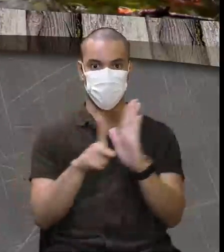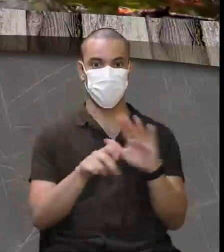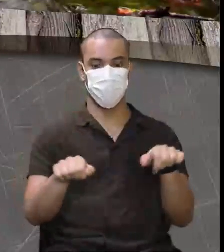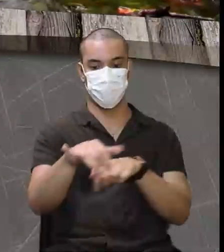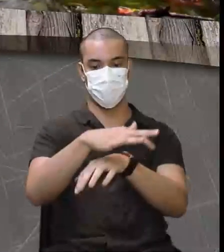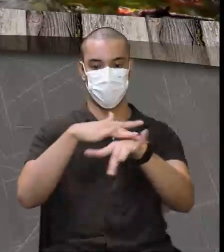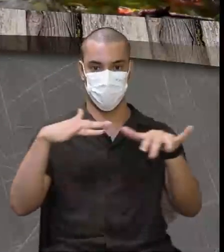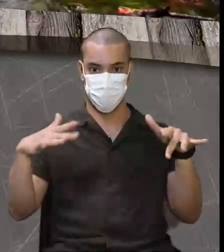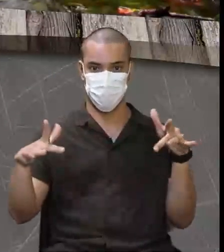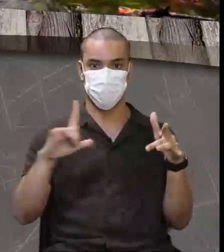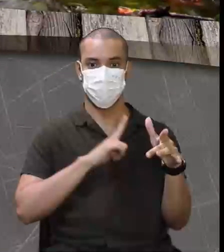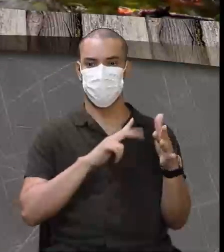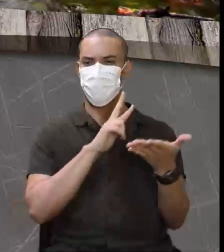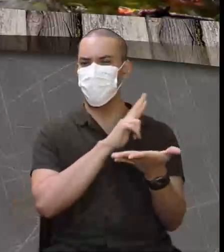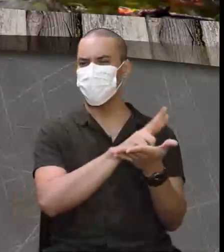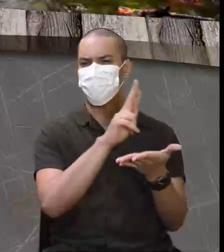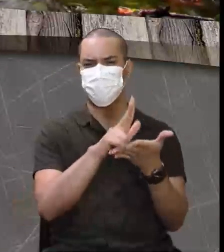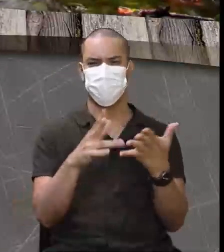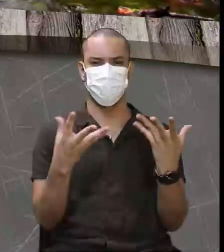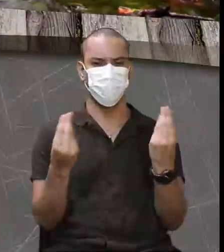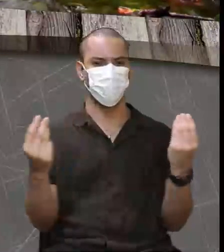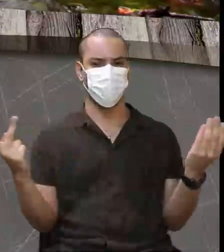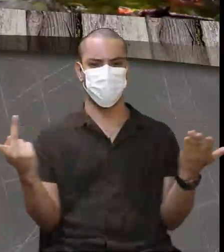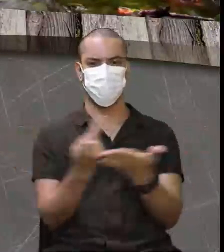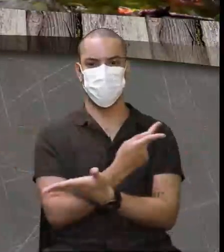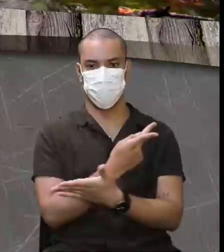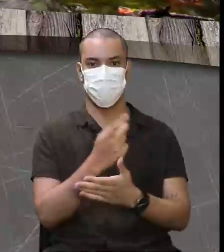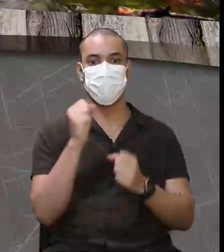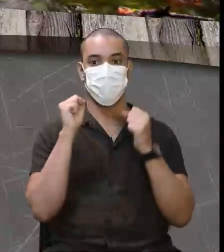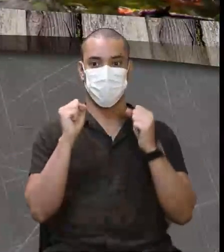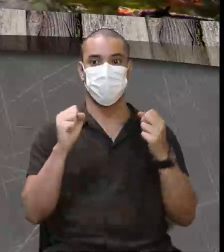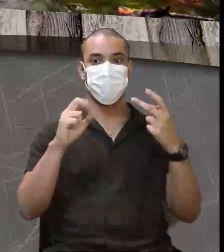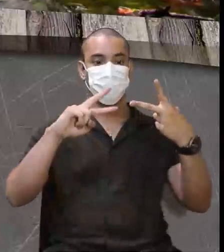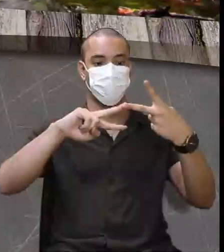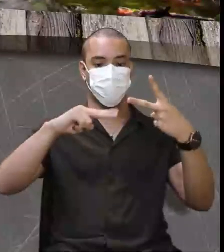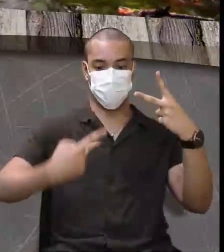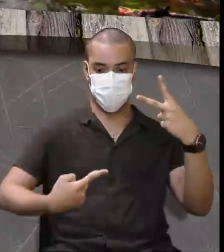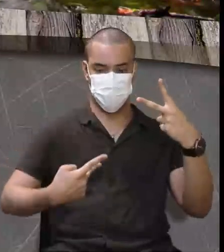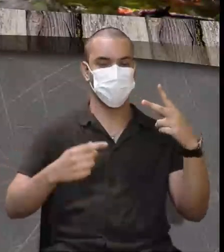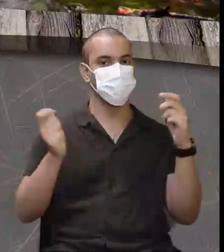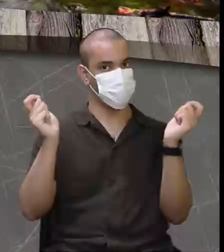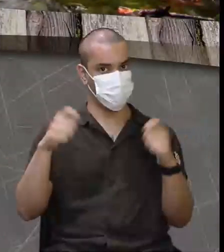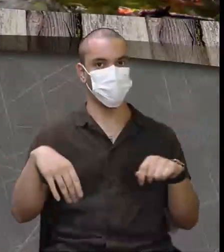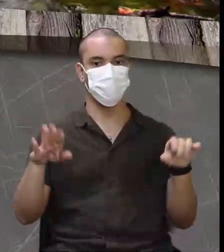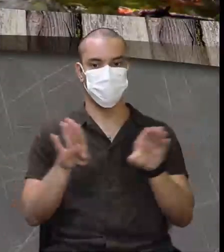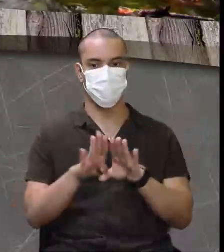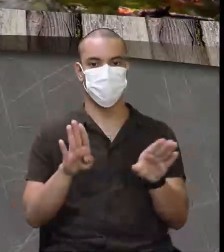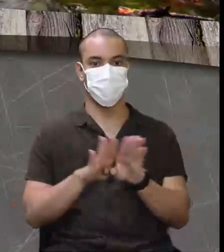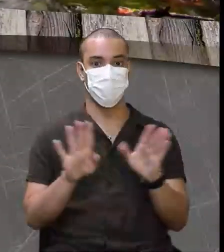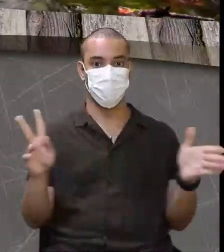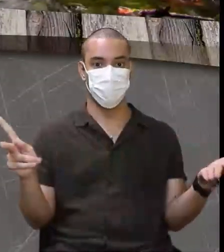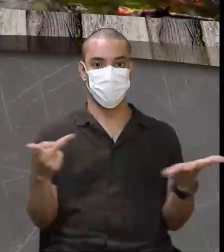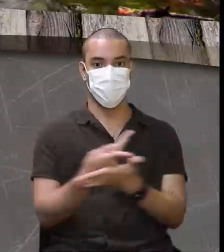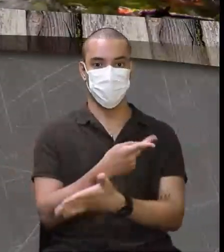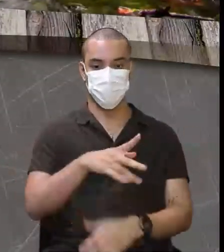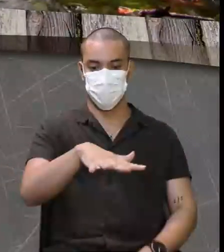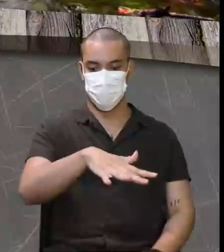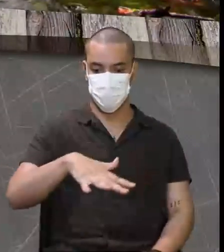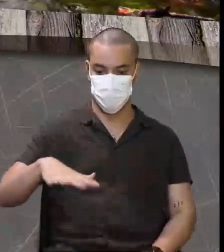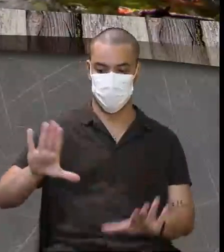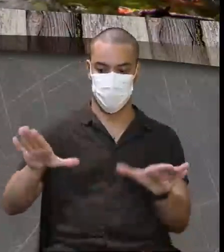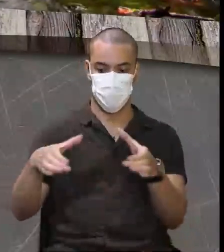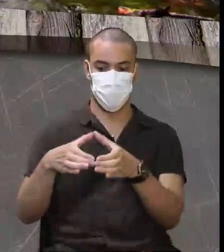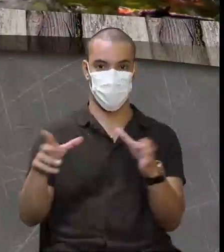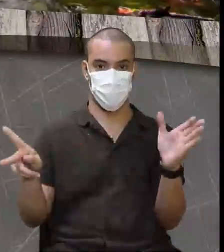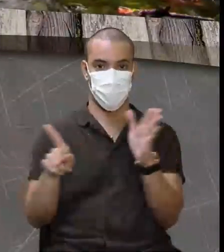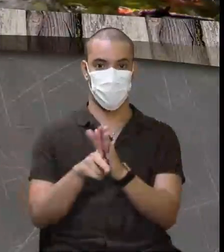circulando, várias situações de alterações cromossômicas, tá? Acontecendo naquele